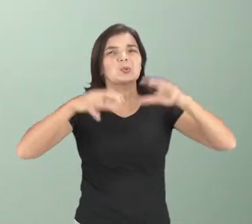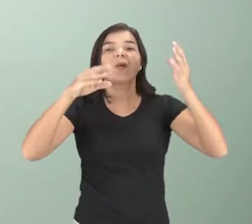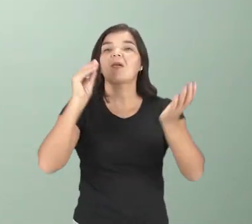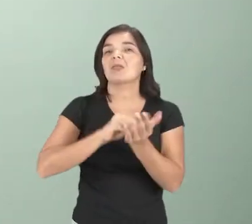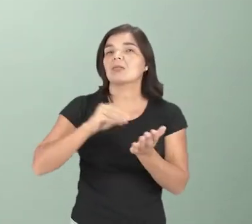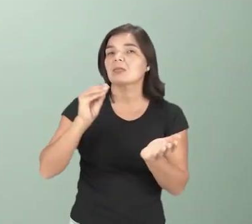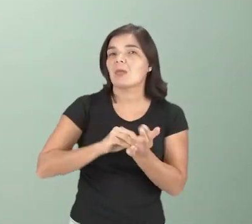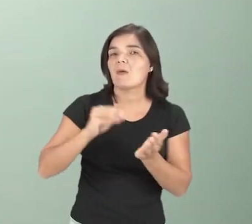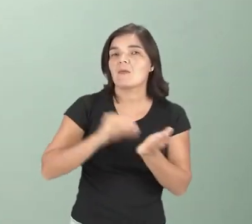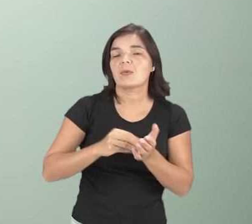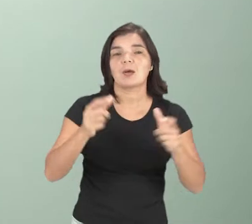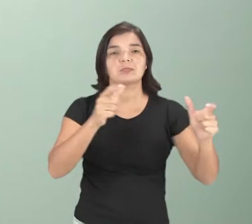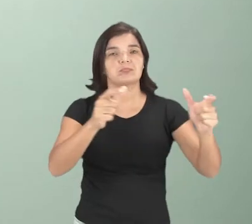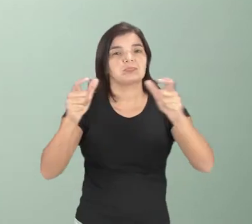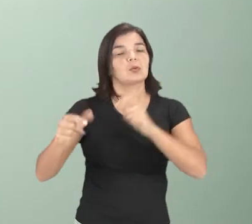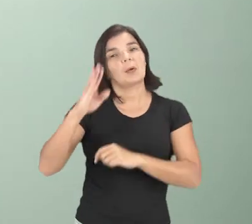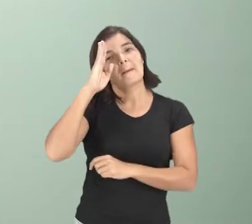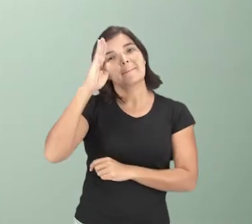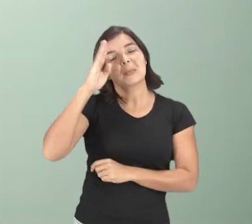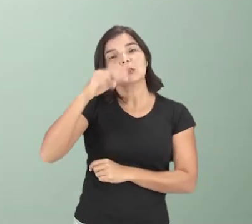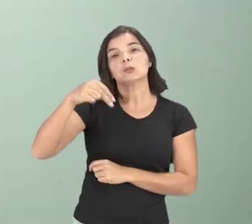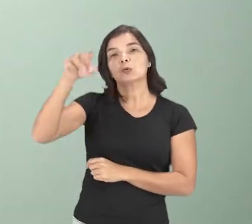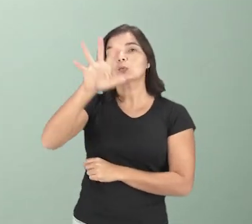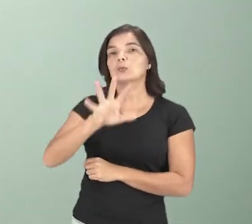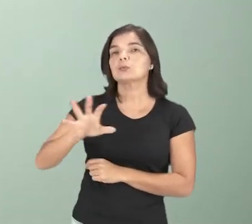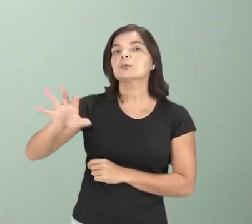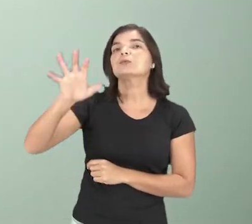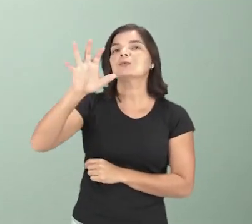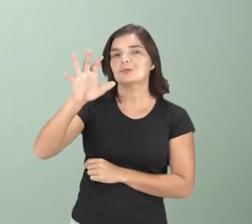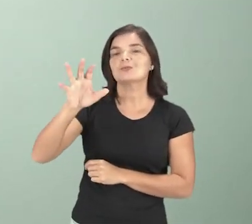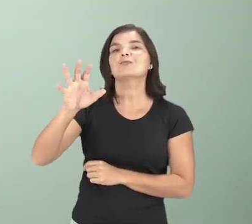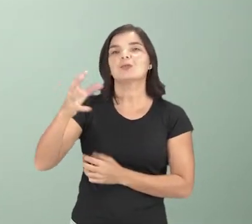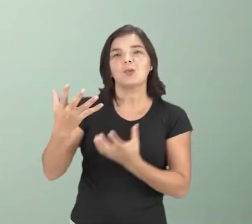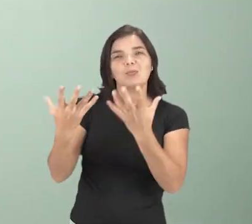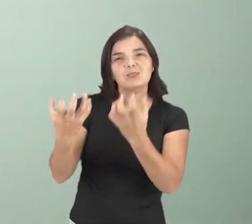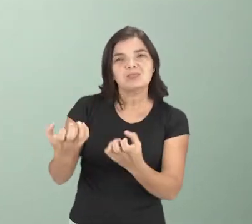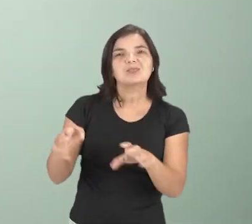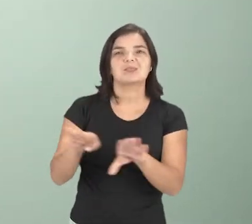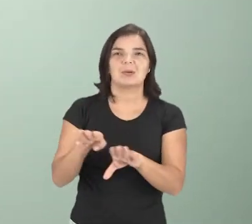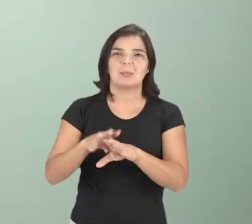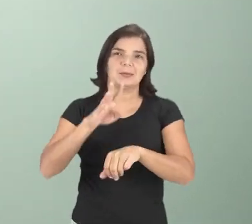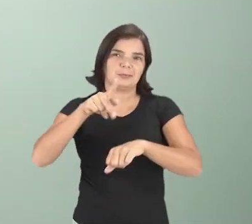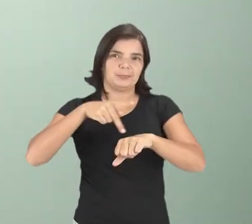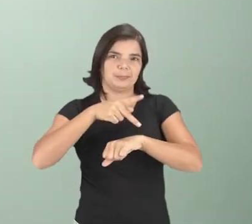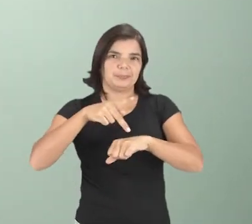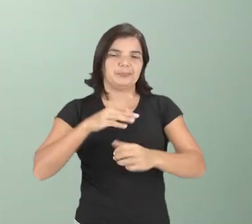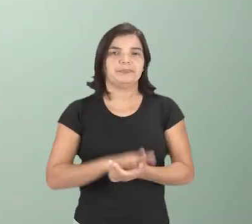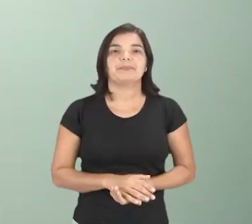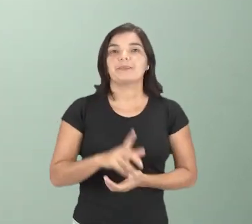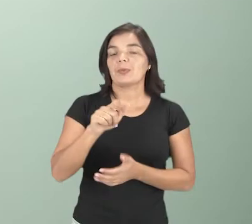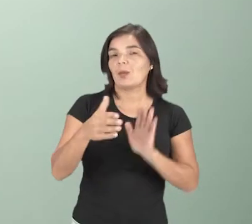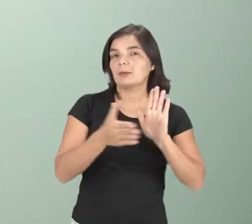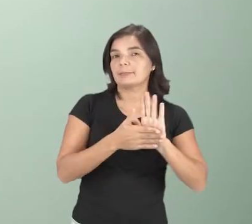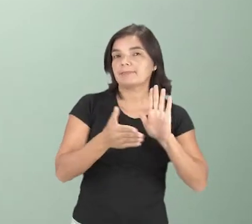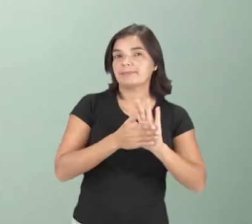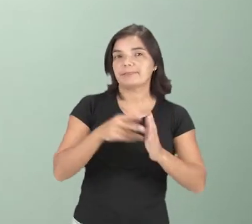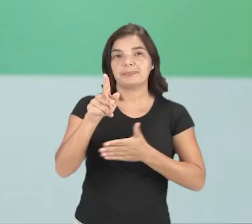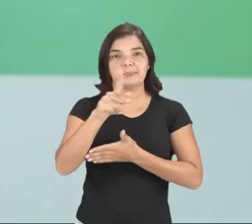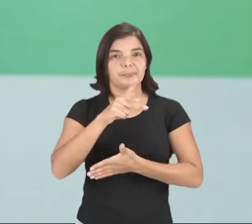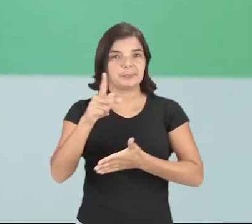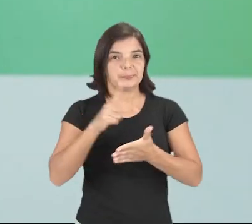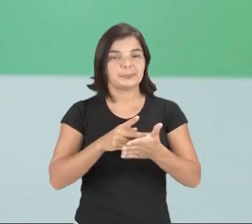falta de chuva em algumas regiões do país, principalmente ali na parte do Nordeste, do sertão do nosso país. Tudo bem? Essa aí é a proposta da